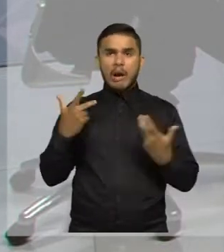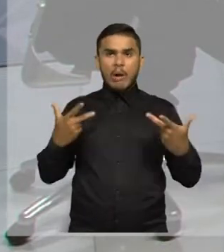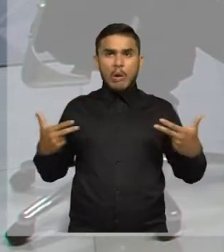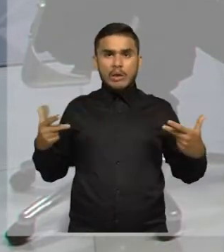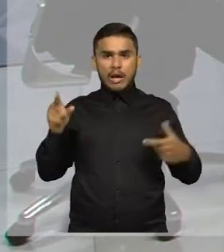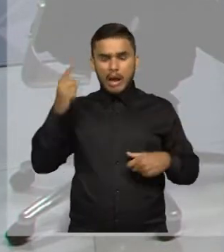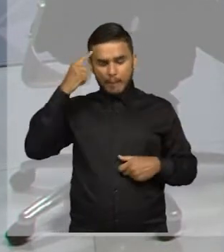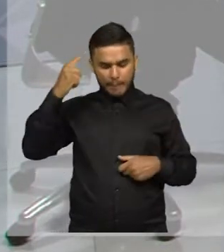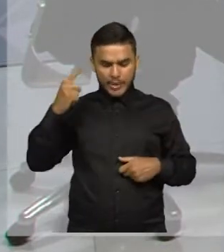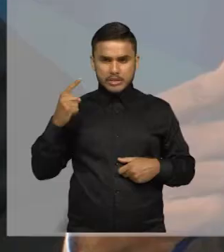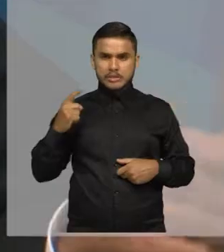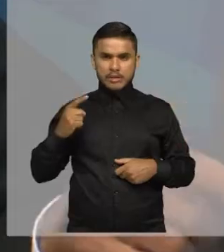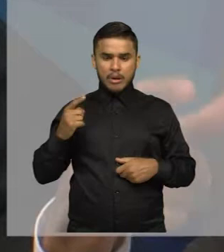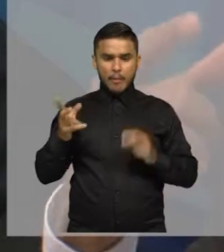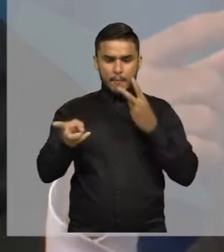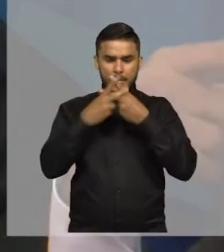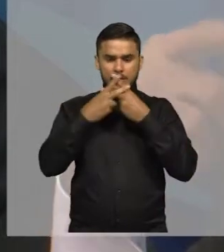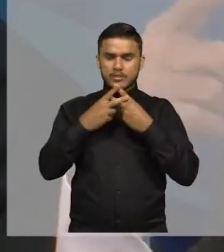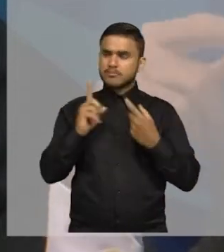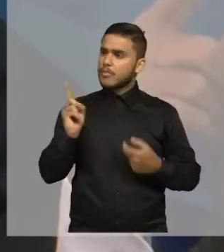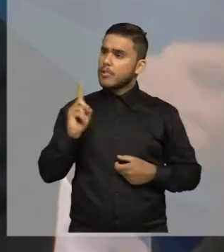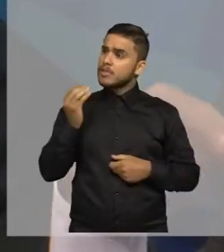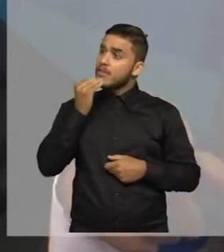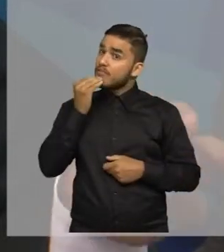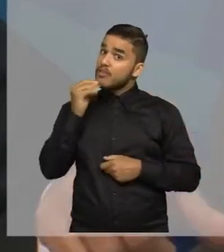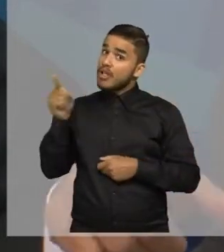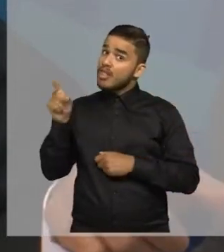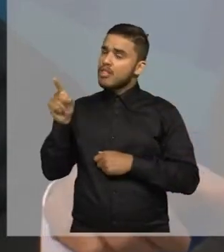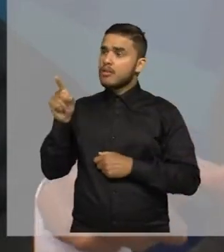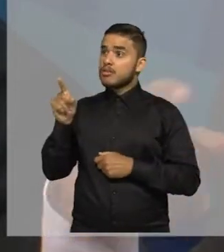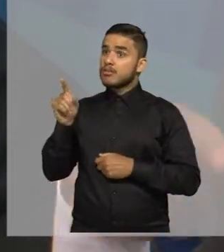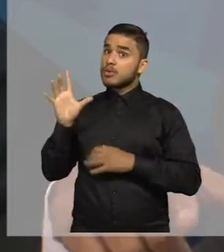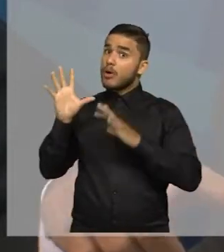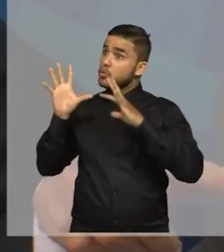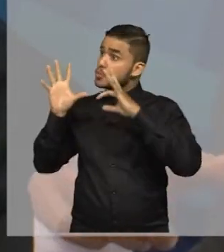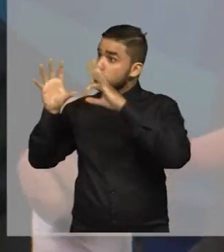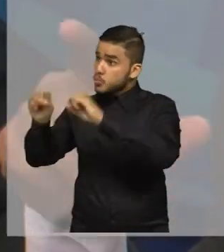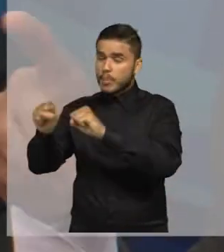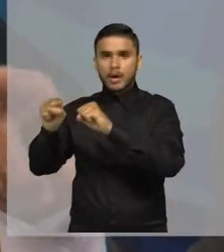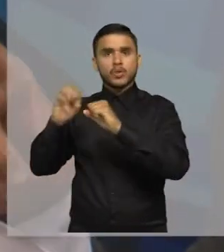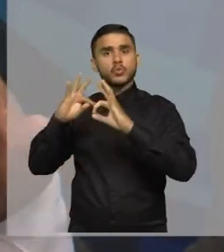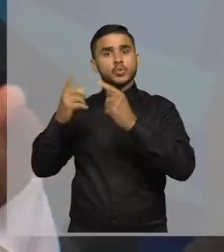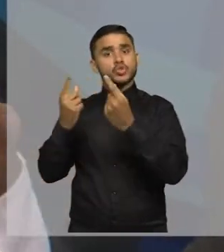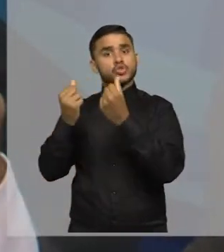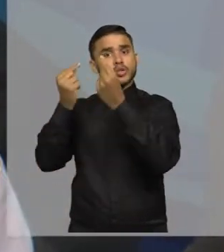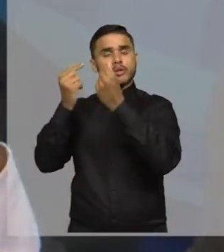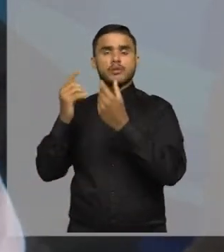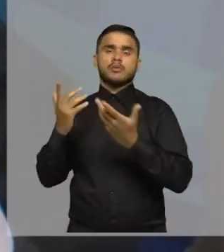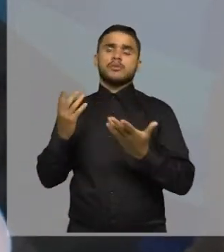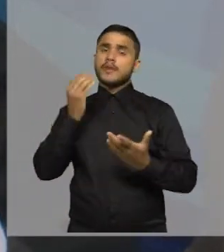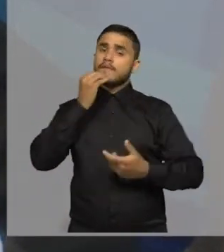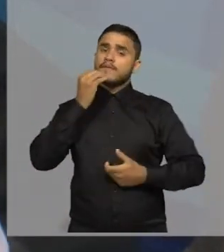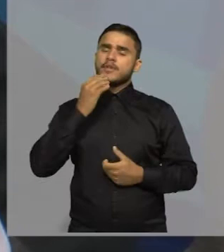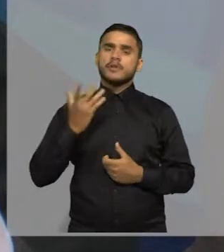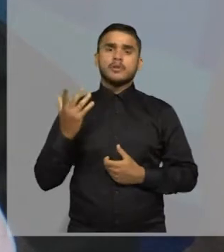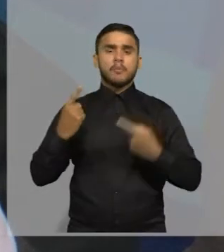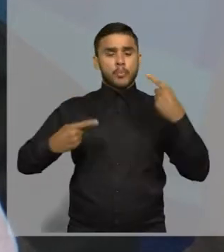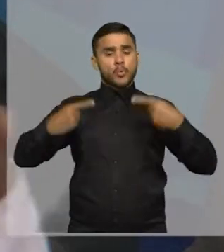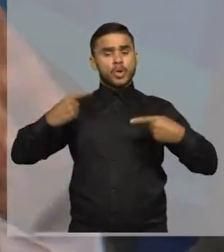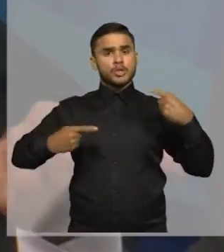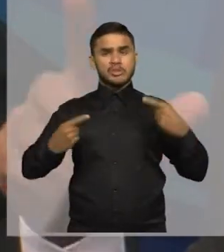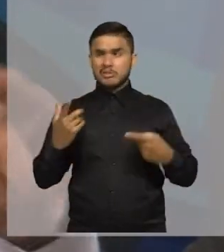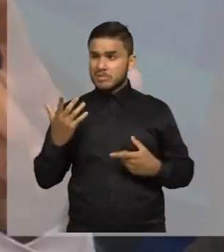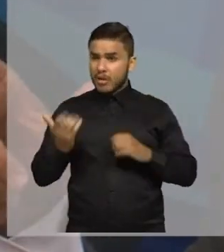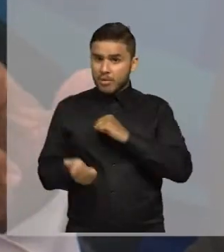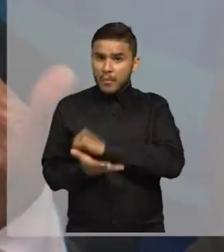Então, isso teria um efeito de prevenção primária. A prevenção primária é aquela que não é dirigida a quem já delinquiu.